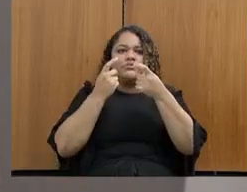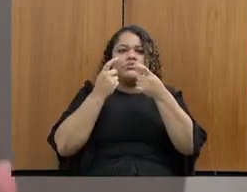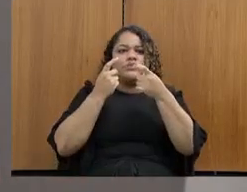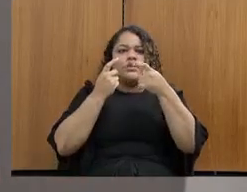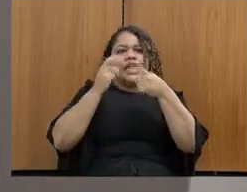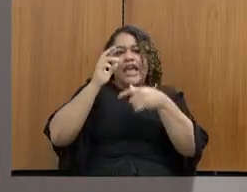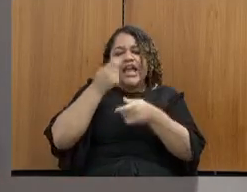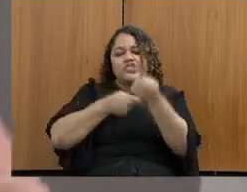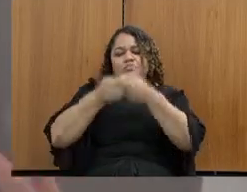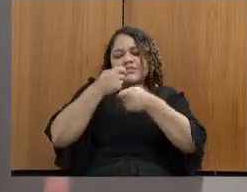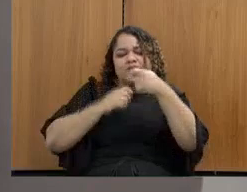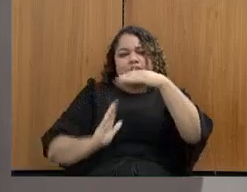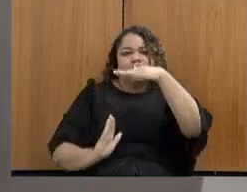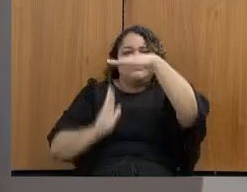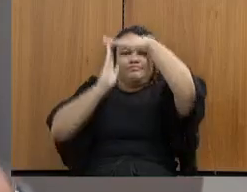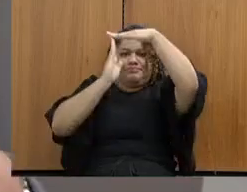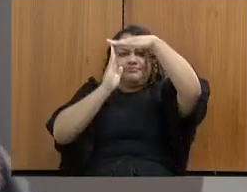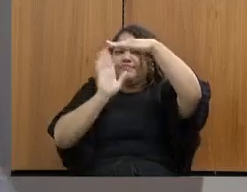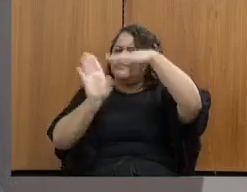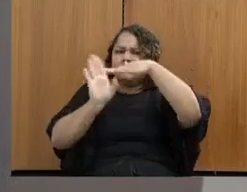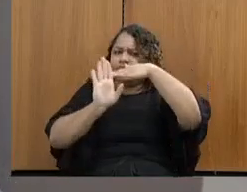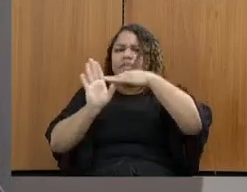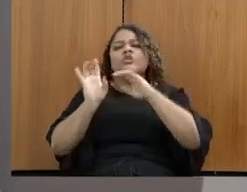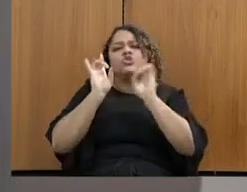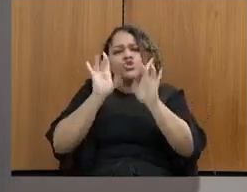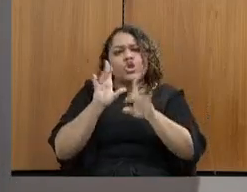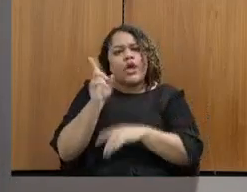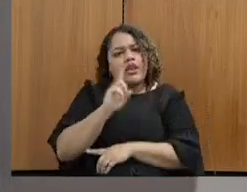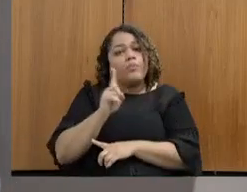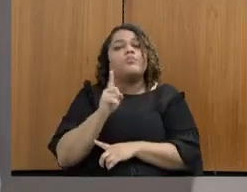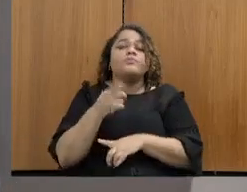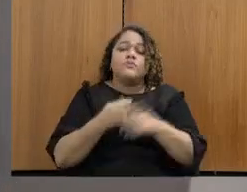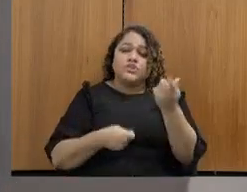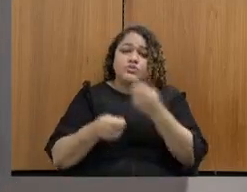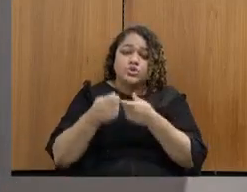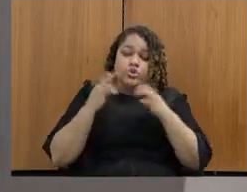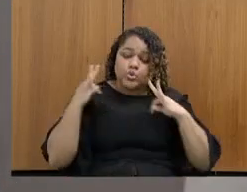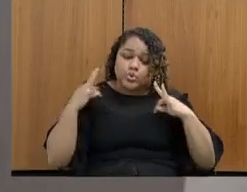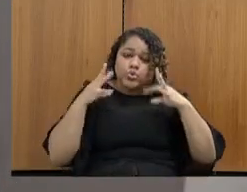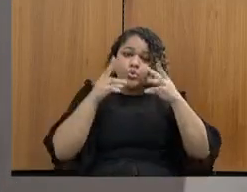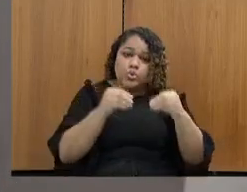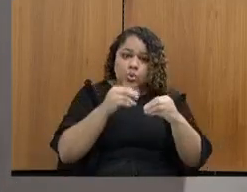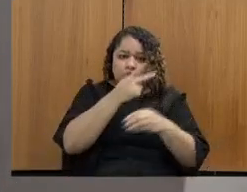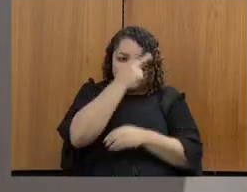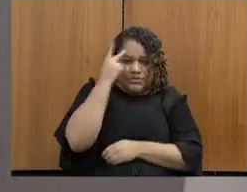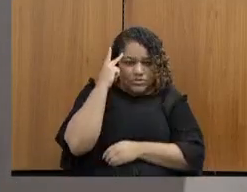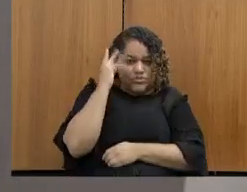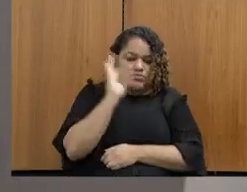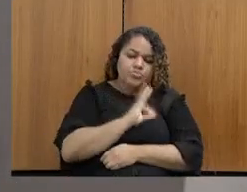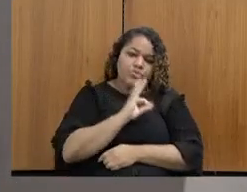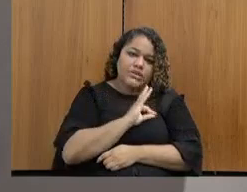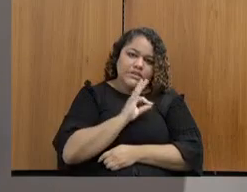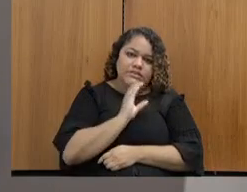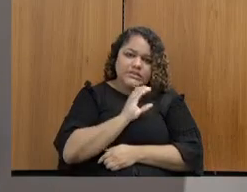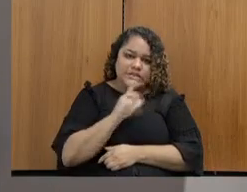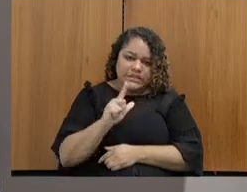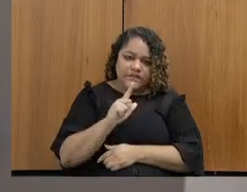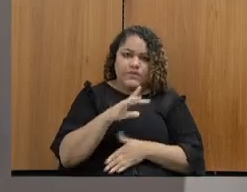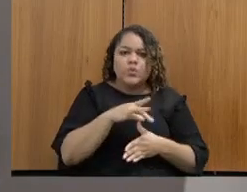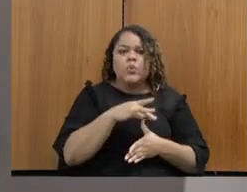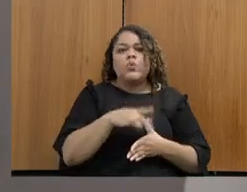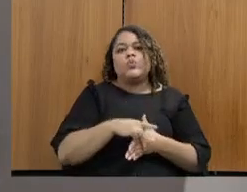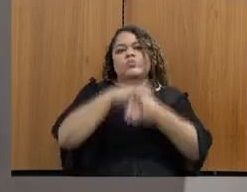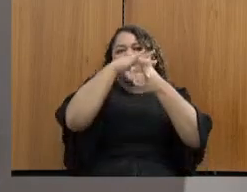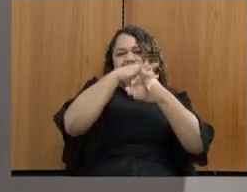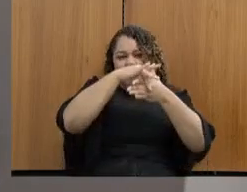de todos nós na Polícia Civil e a gente tem contato contínuo também com os nossos líderes das nossas entidades de classe né e